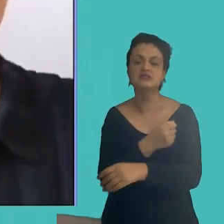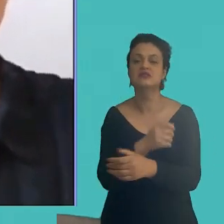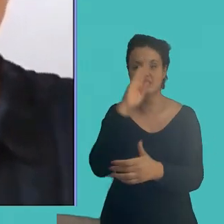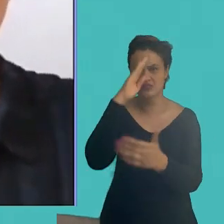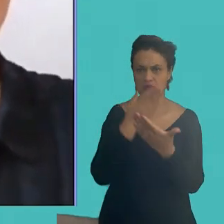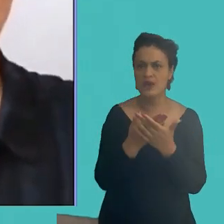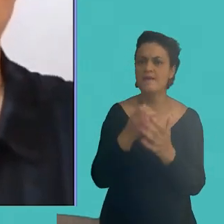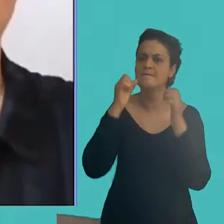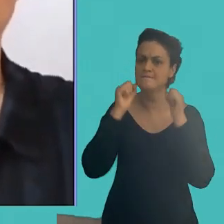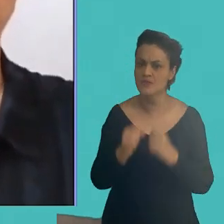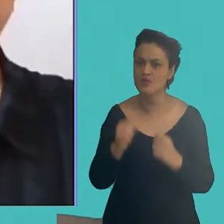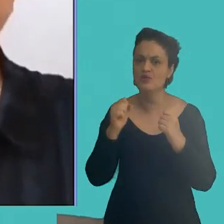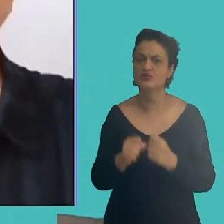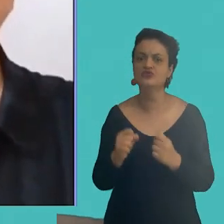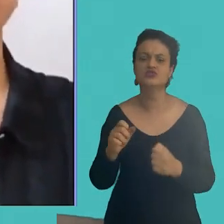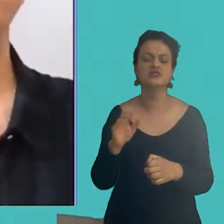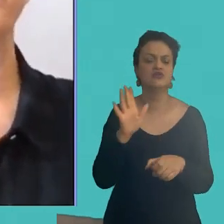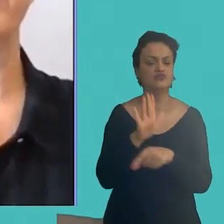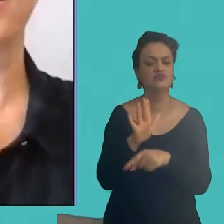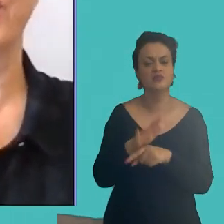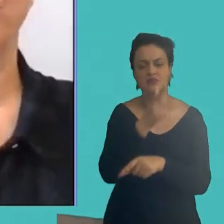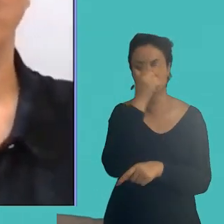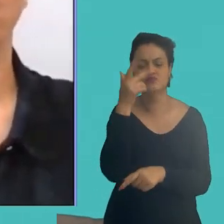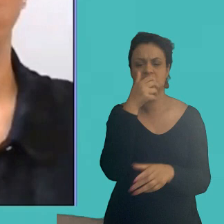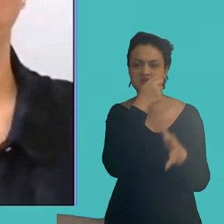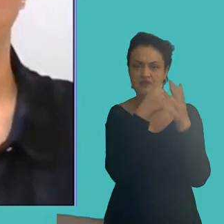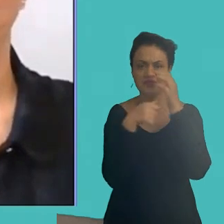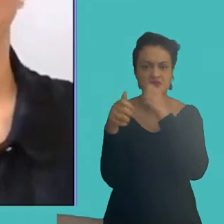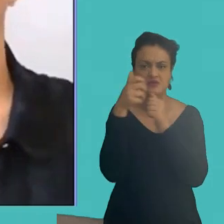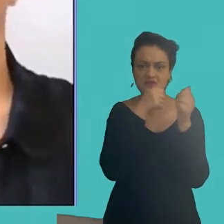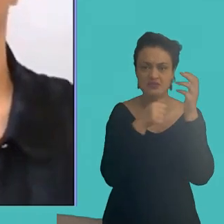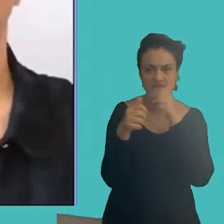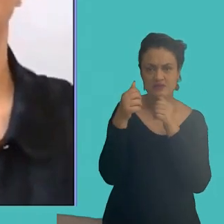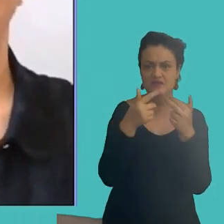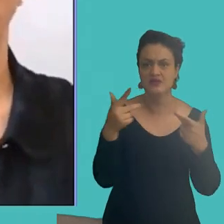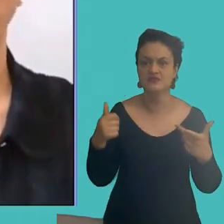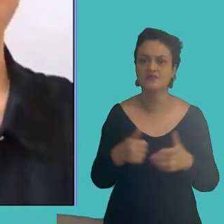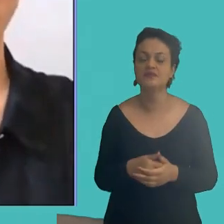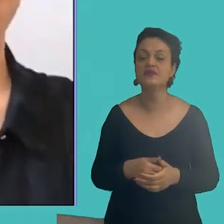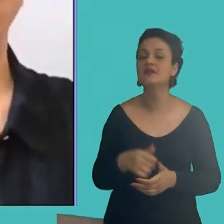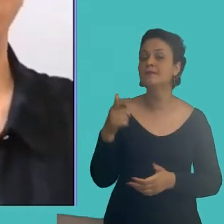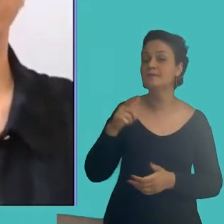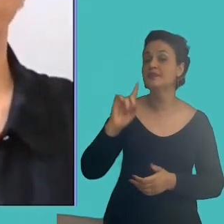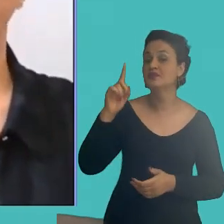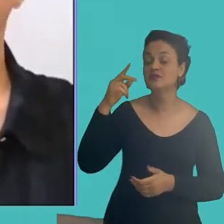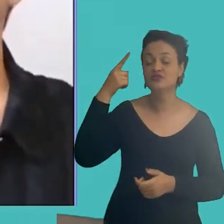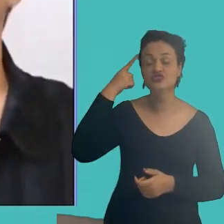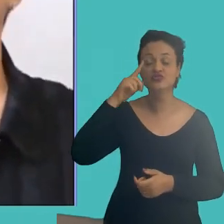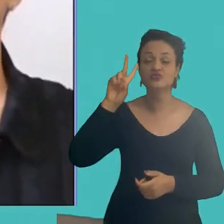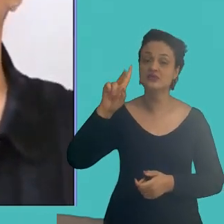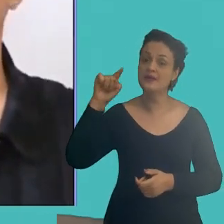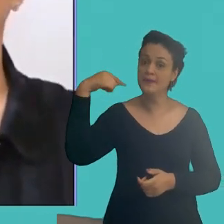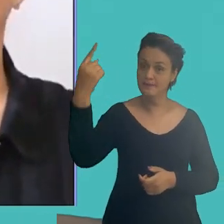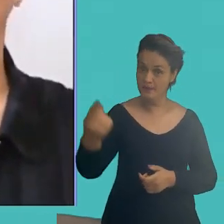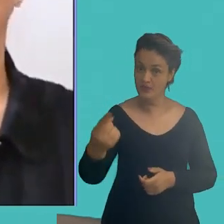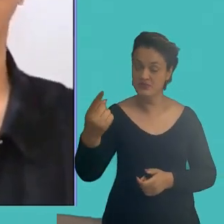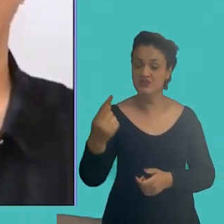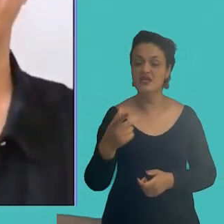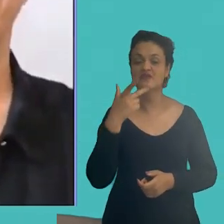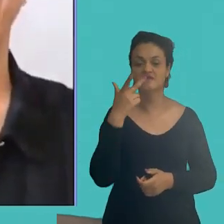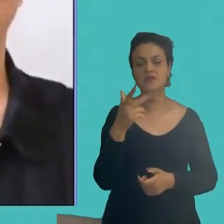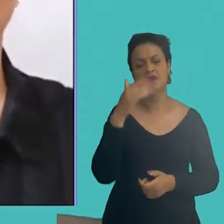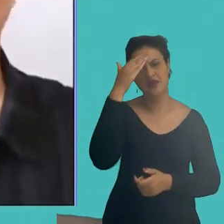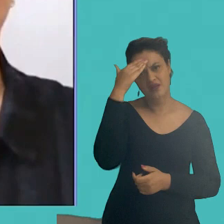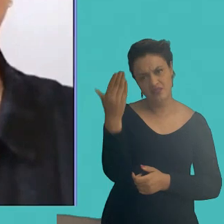dezenas de milhões de pessoas. Em uma outra aparição na Fox News, 2 dias depois, o Trump se disse muito agradecido ao